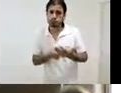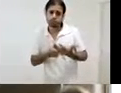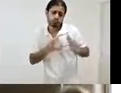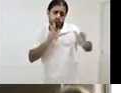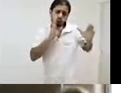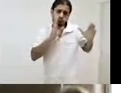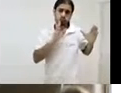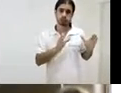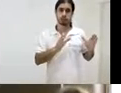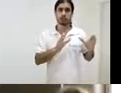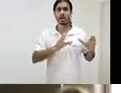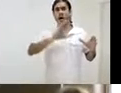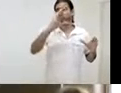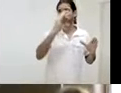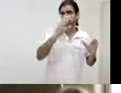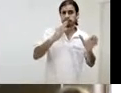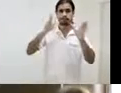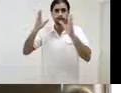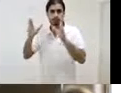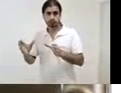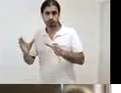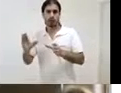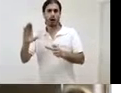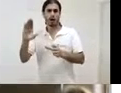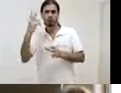reclamação das ciências humanas, das ciências sociais,